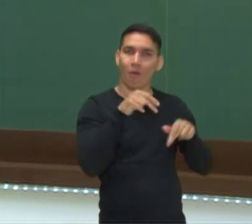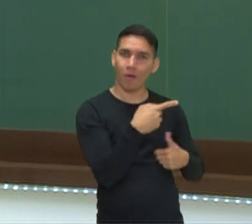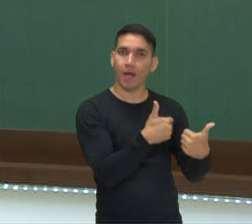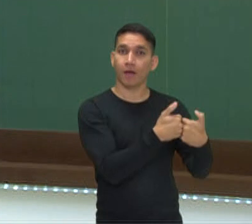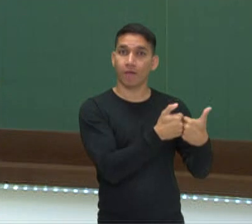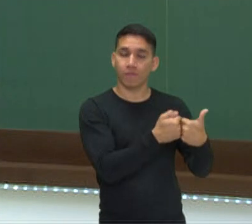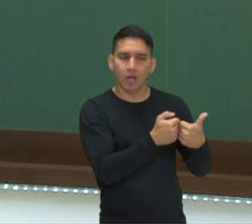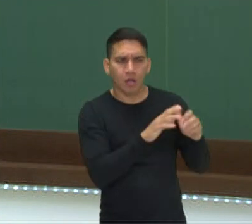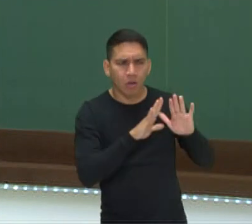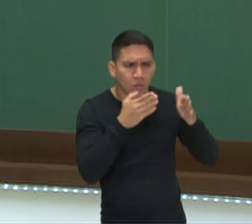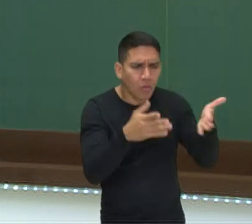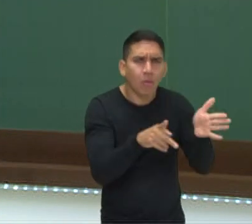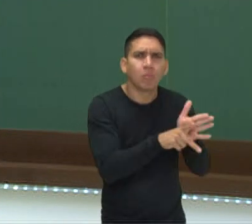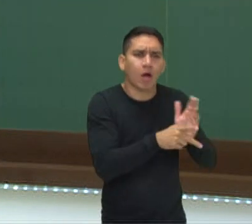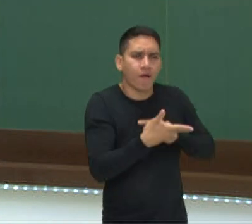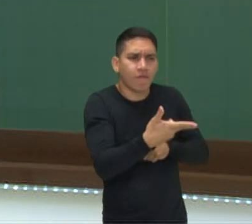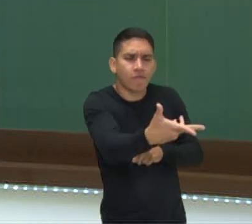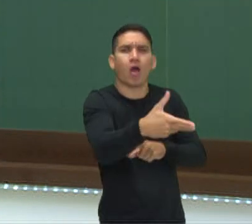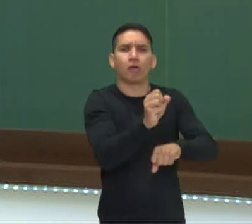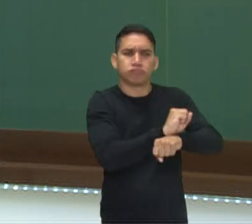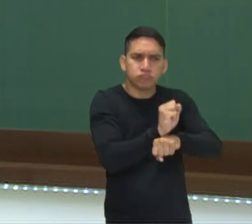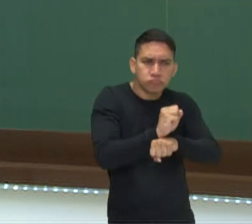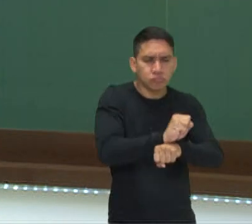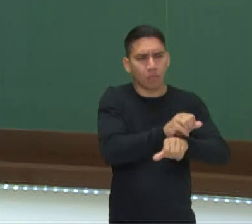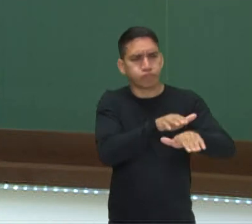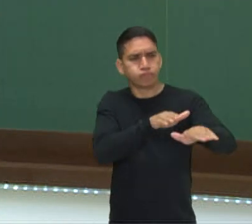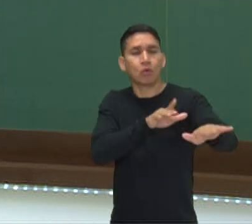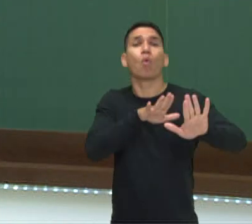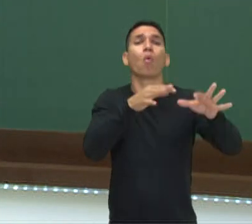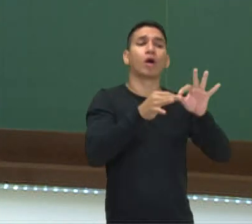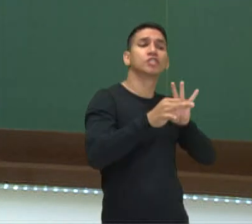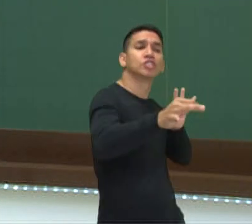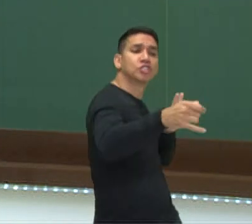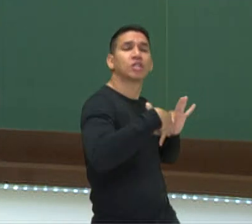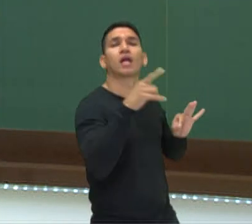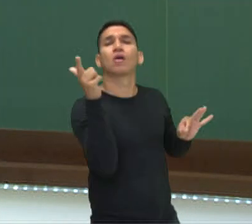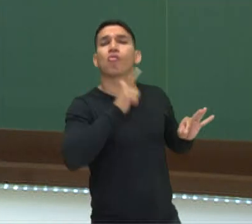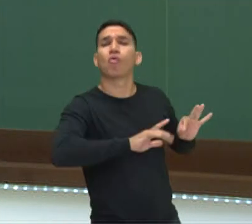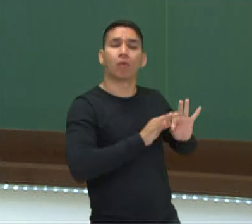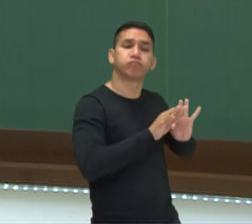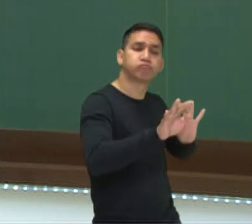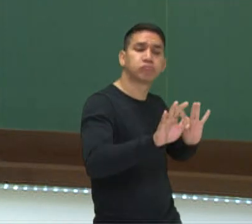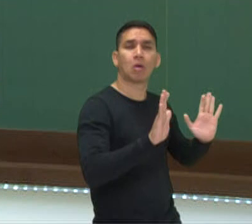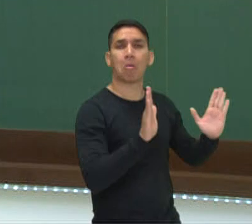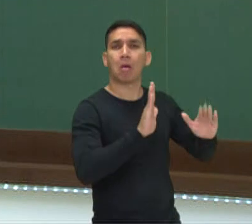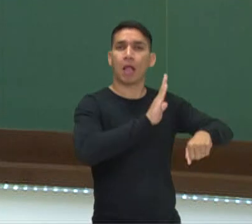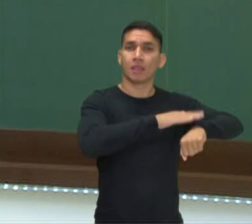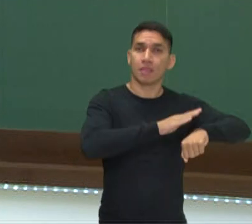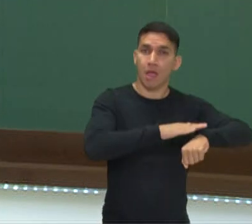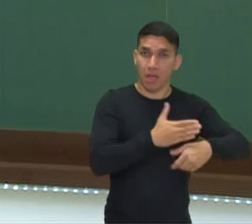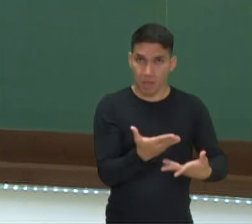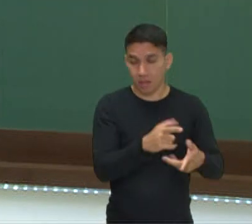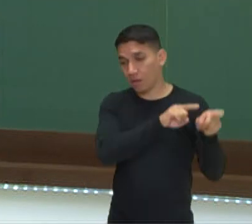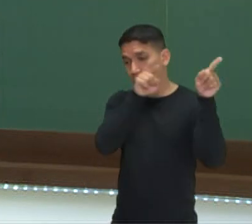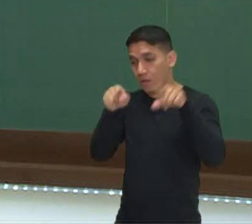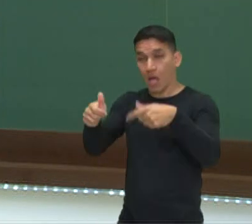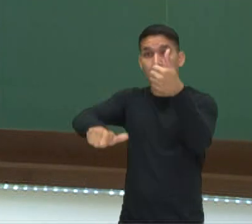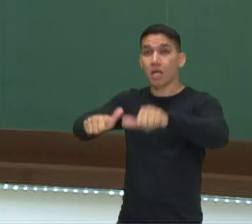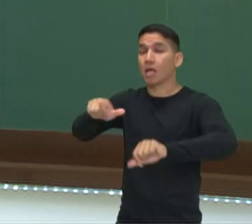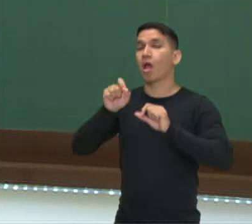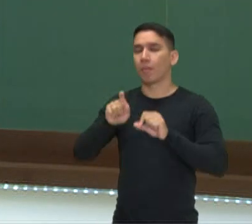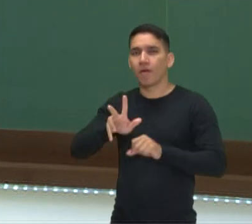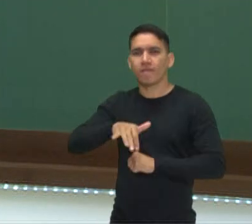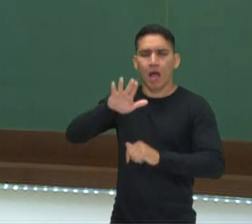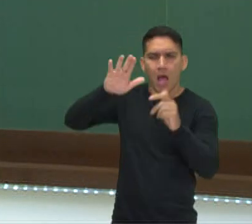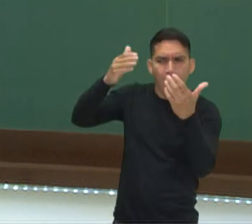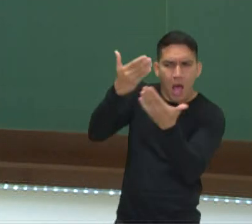da velocidade média de um automóvel e a gente está vendo qual é a distância que ele percorre num determinado período de tempo, aqui na química a gente